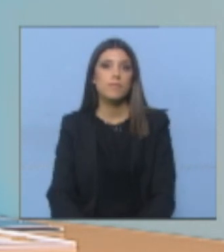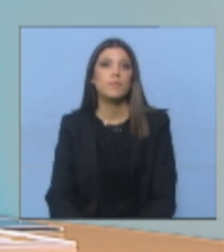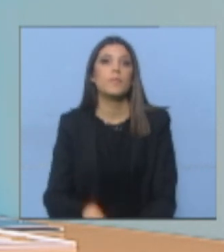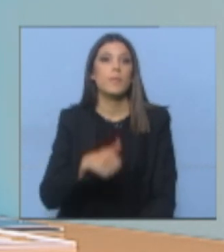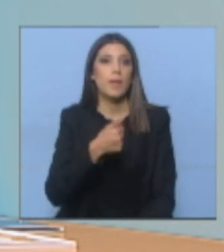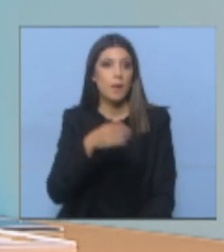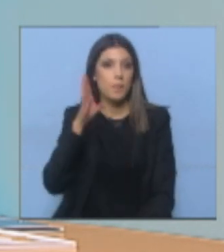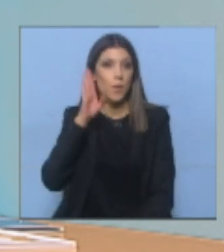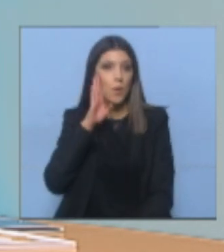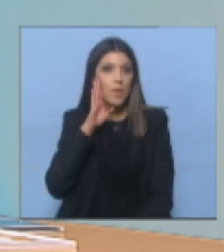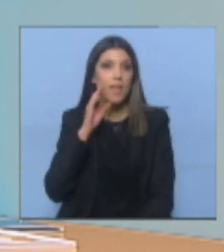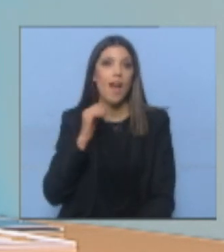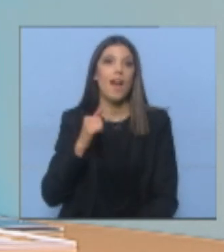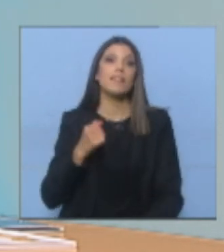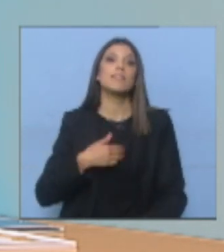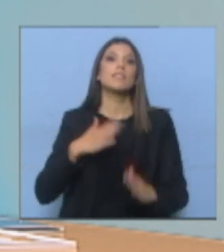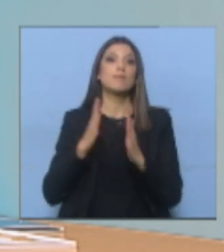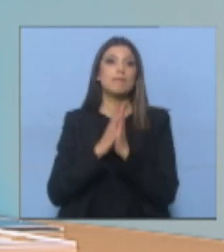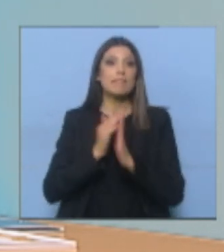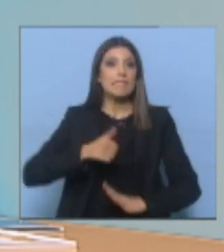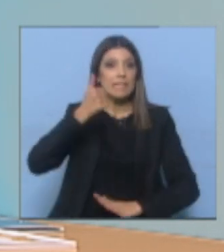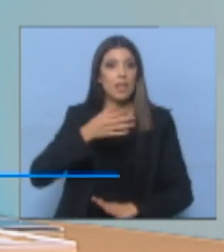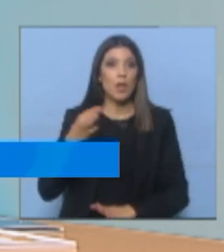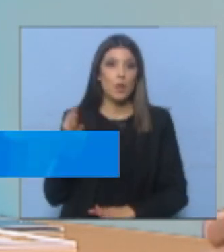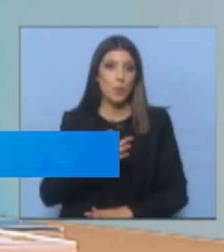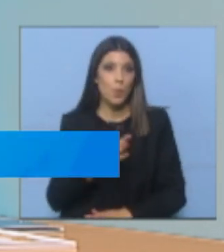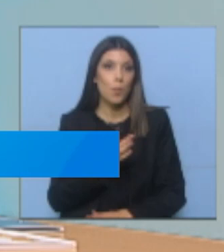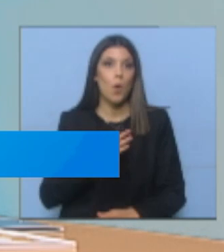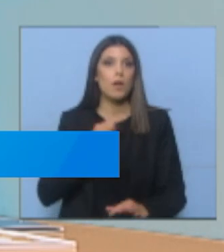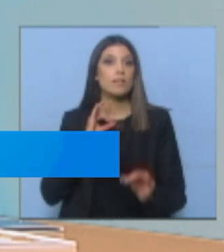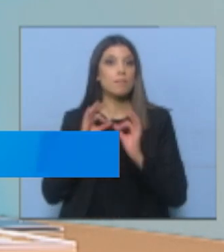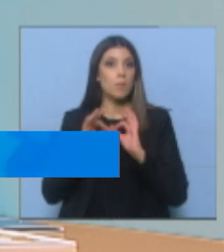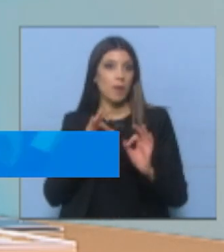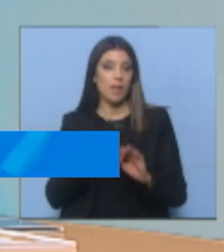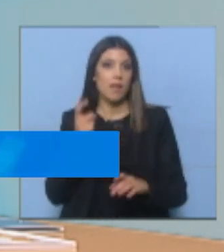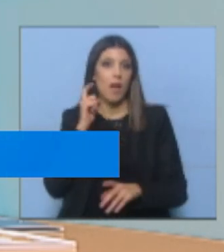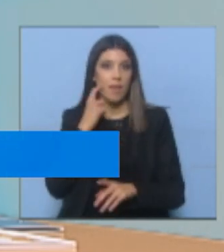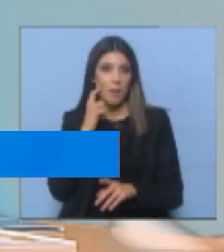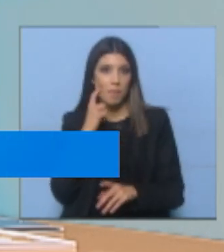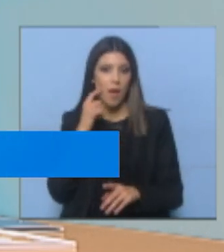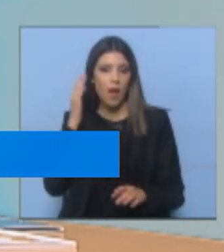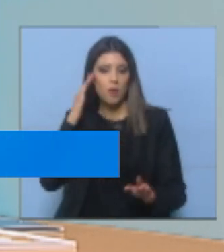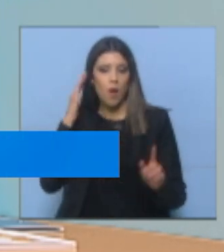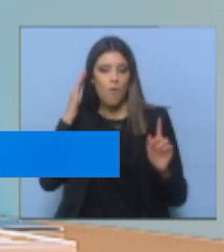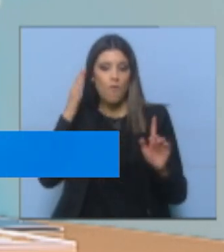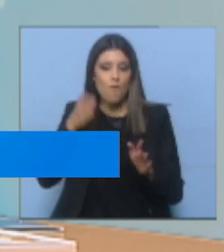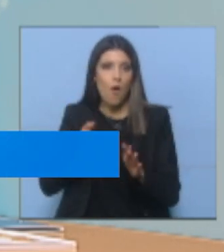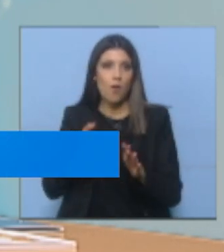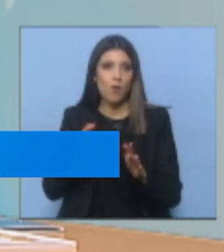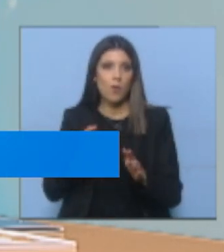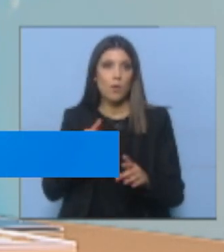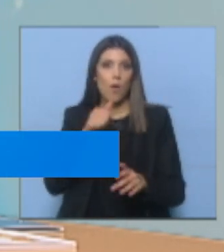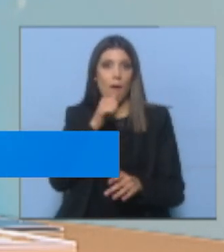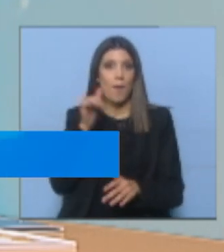Olá, muito boa tarde. A Diocese do Porto tem em curso uma proposta de preparação para a Páscoa, tendo por foco o batismo. O